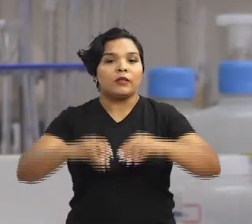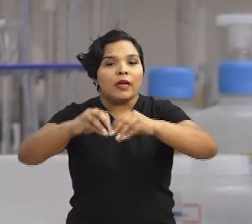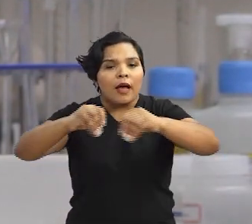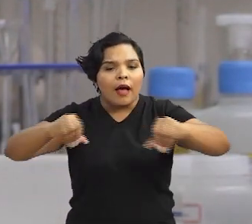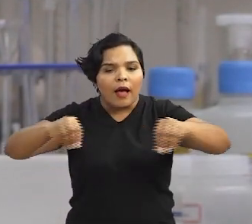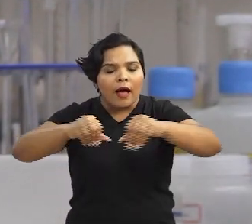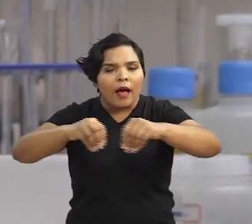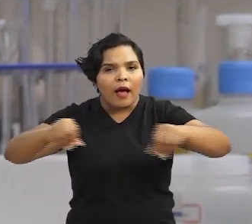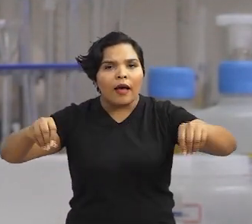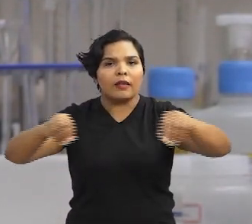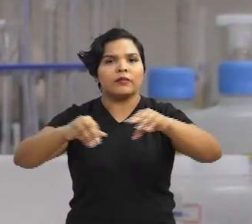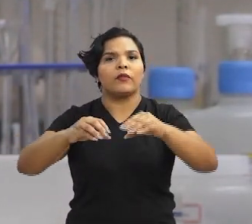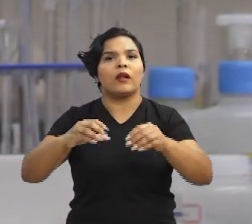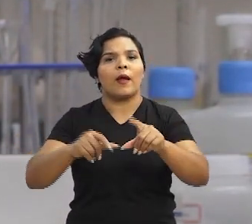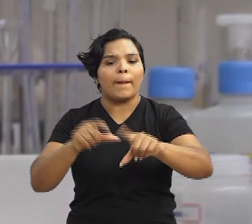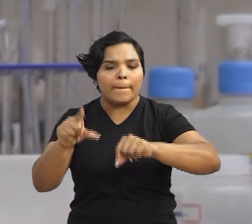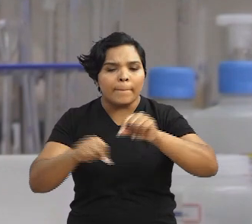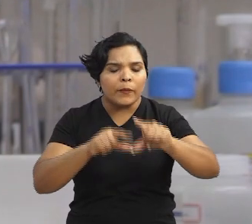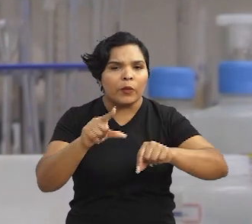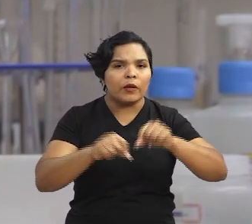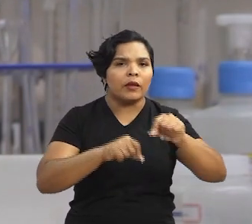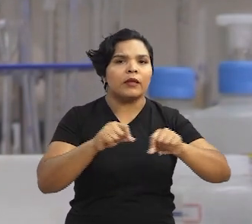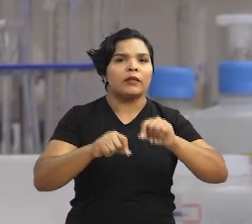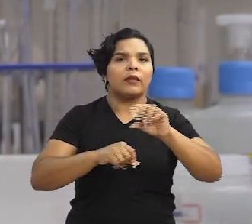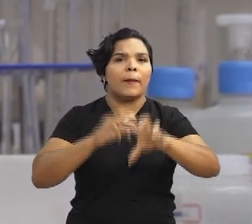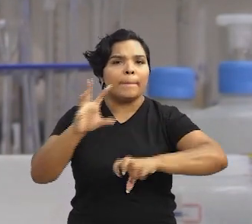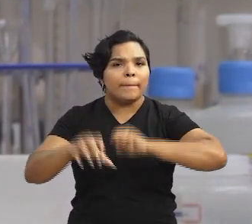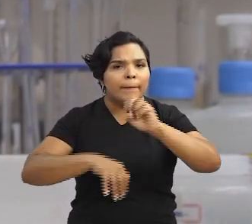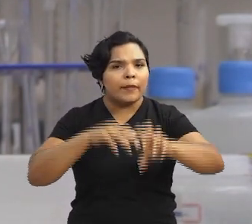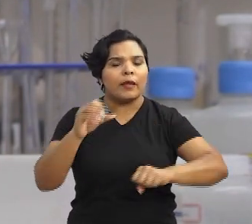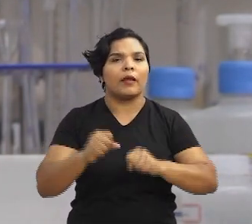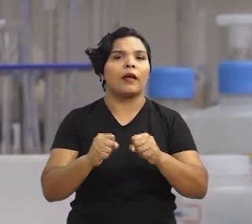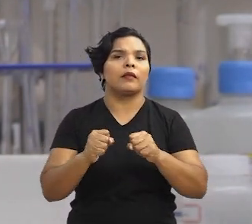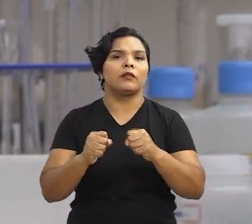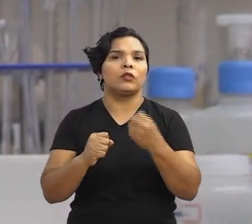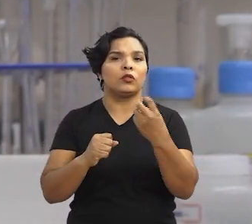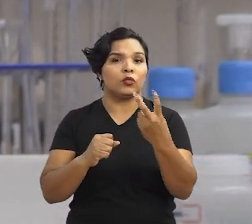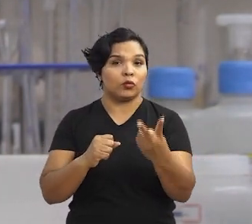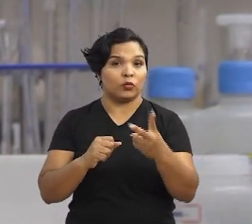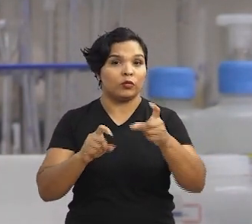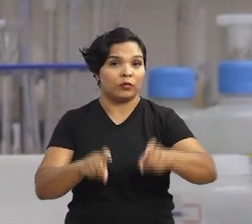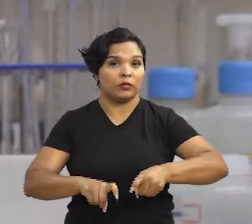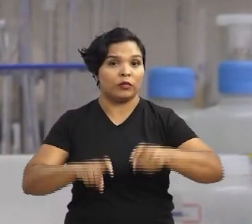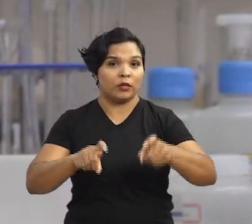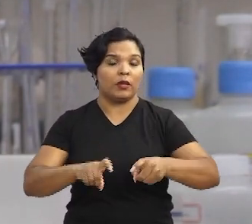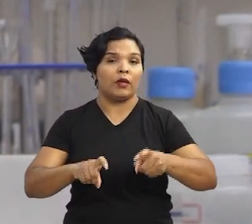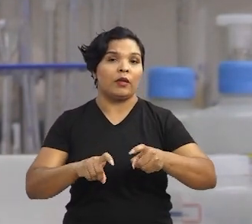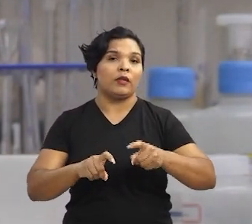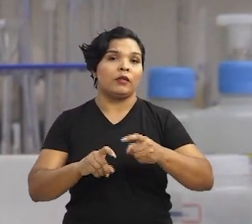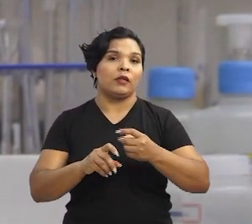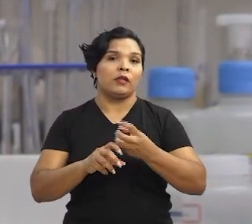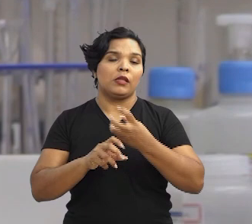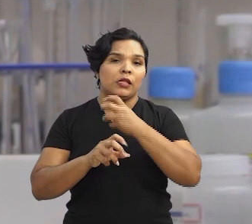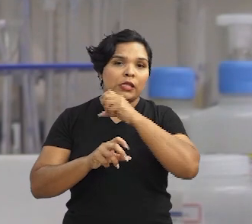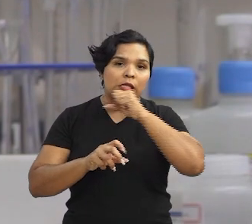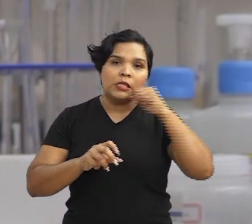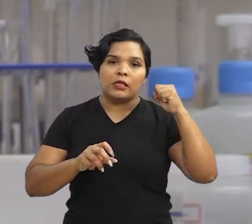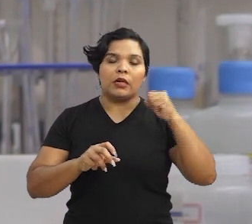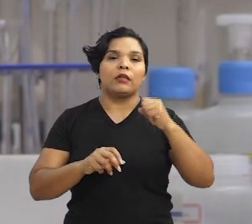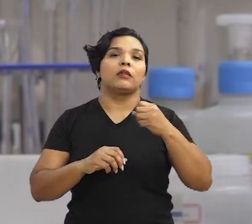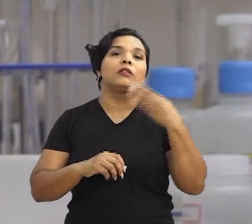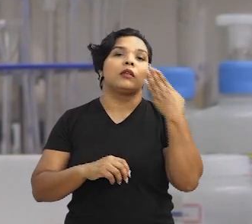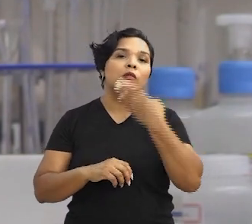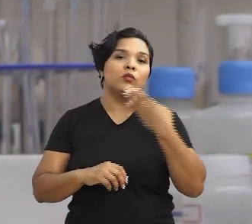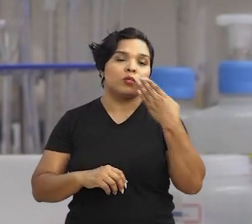áreas de solo foram coletadas em 12 áreas de usinas produtoras de cana-de-açúcar em